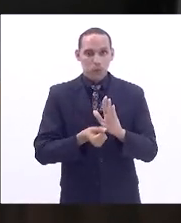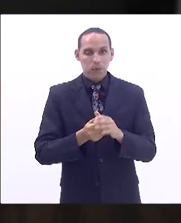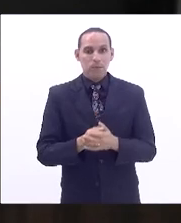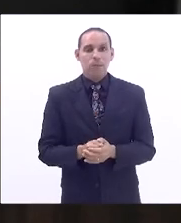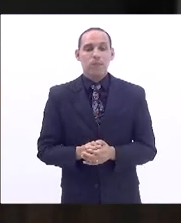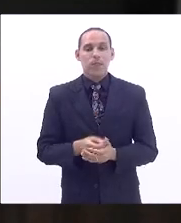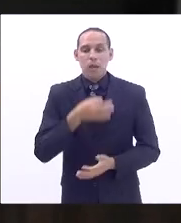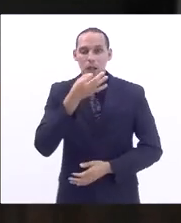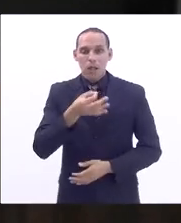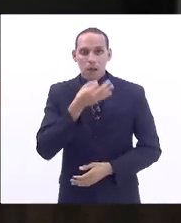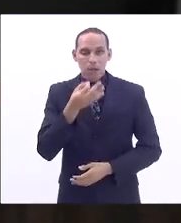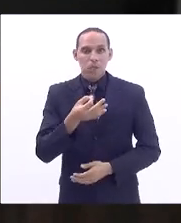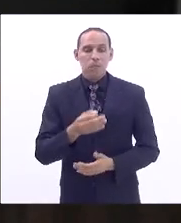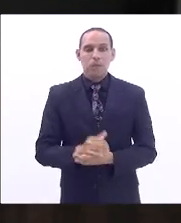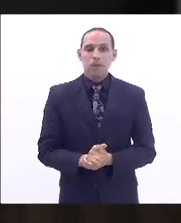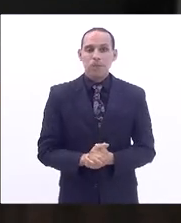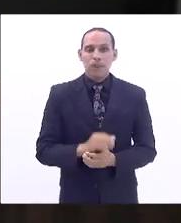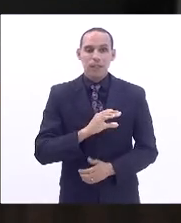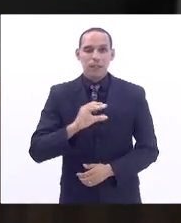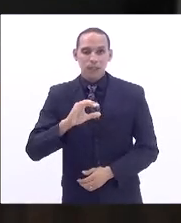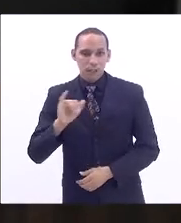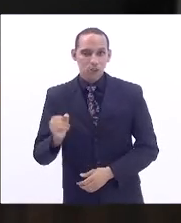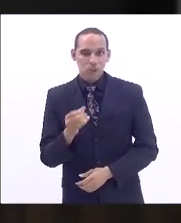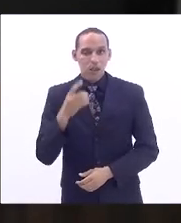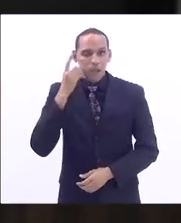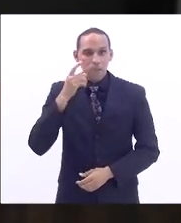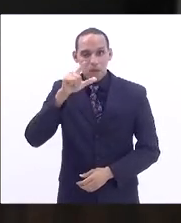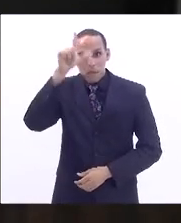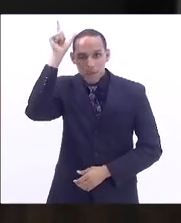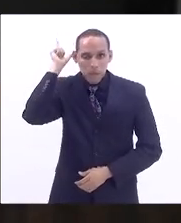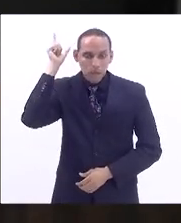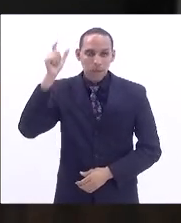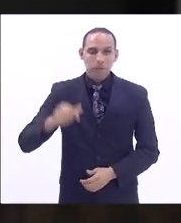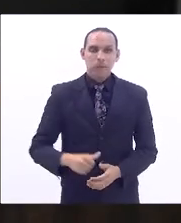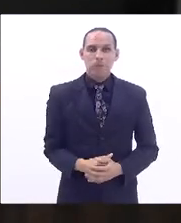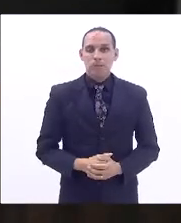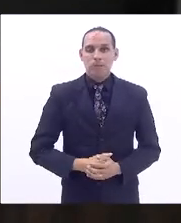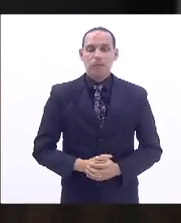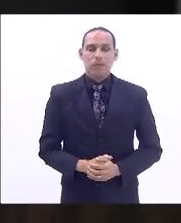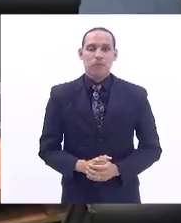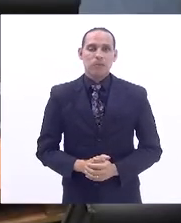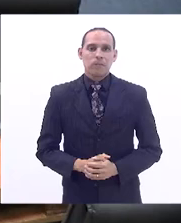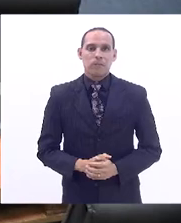para emitir parecer pela comissão de concessão desse Deputado Luiz Paulo